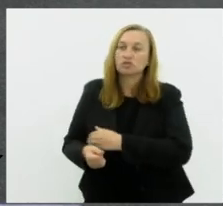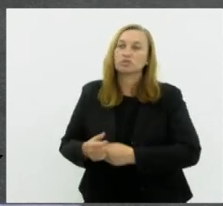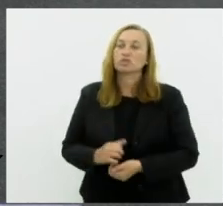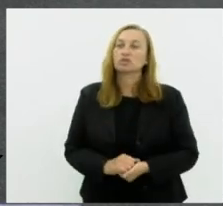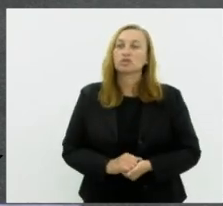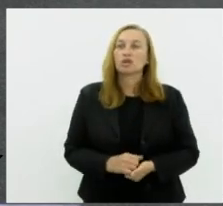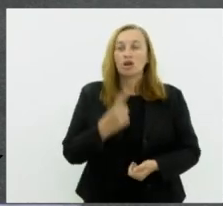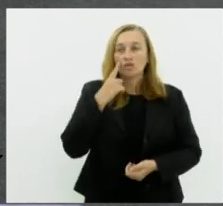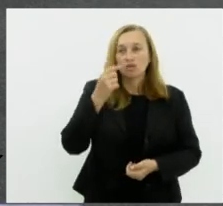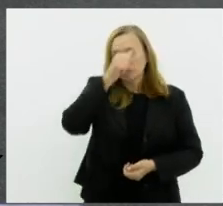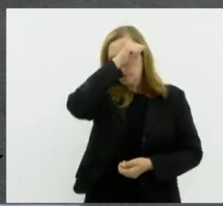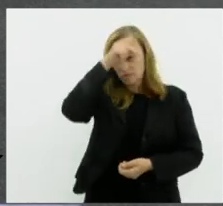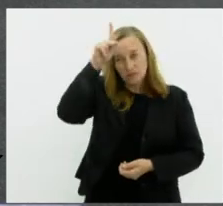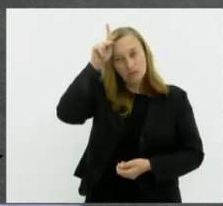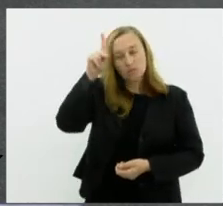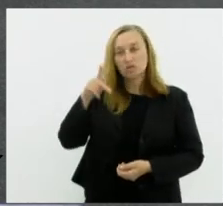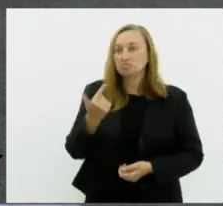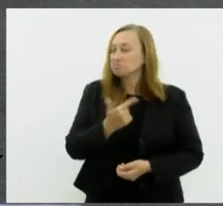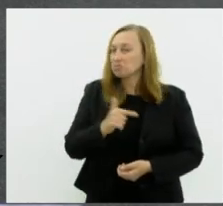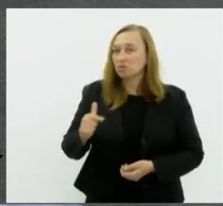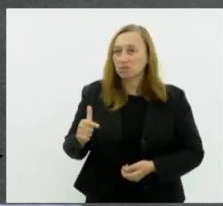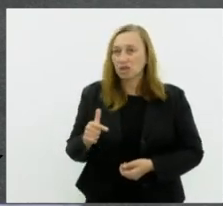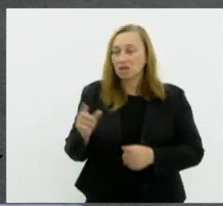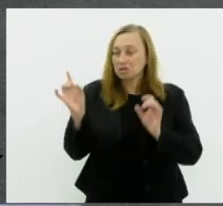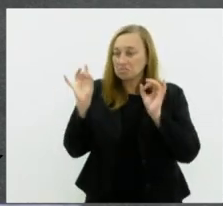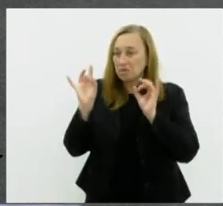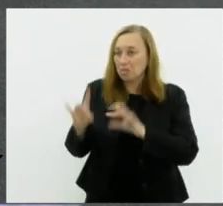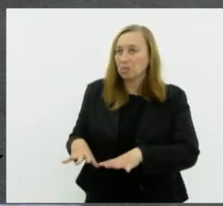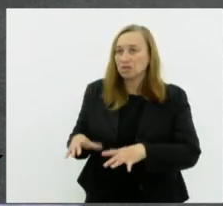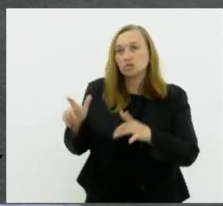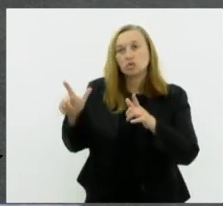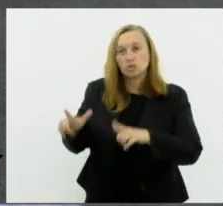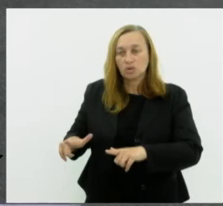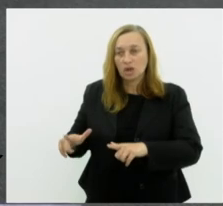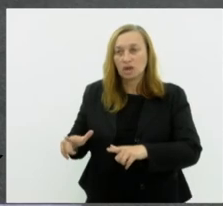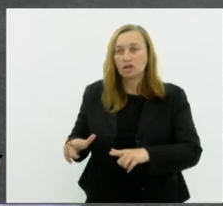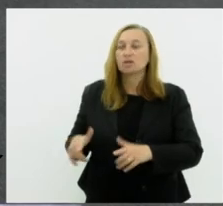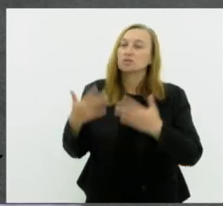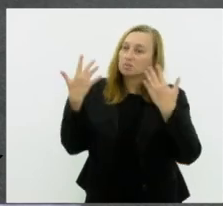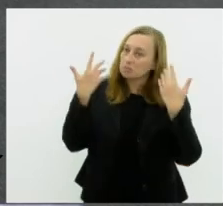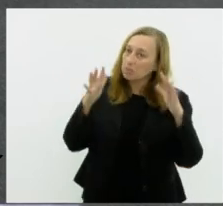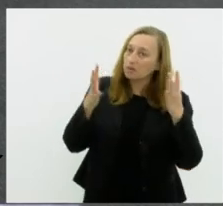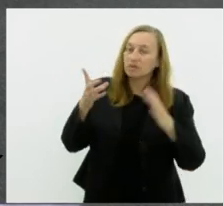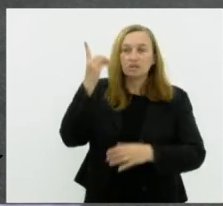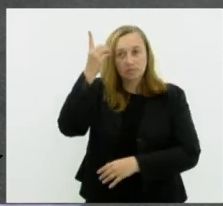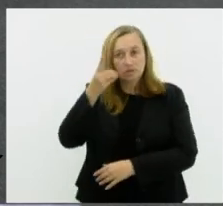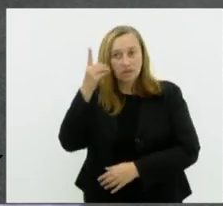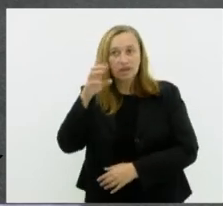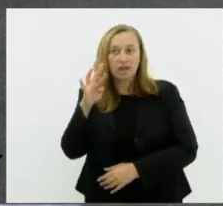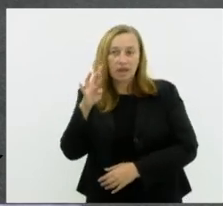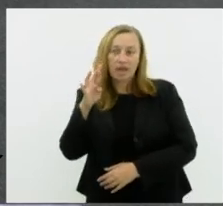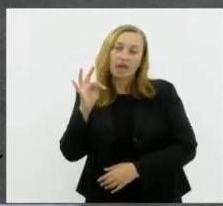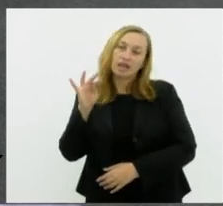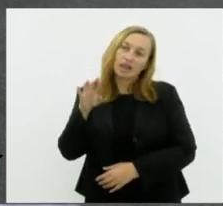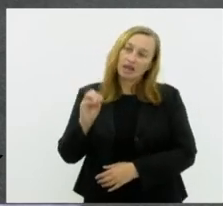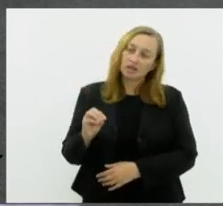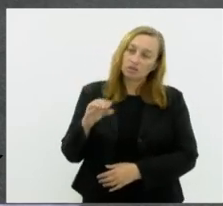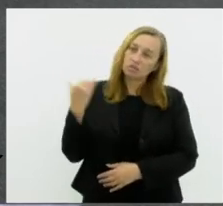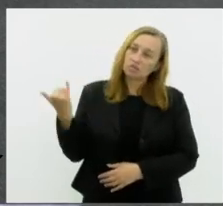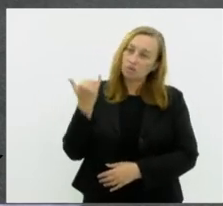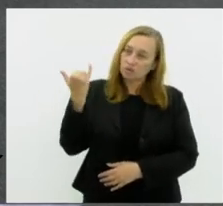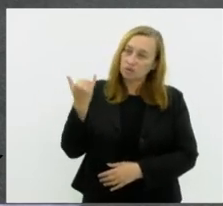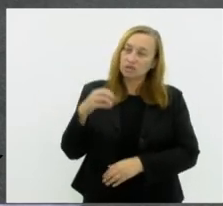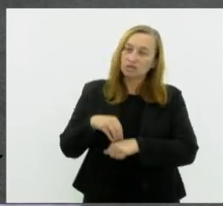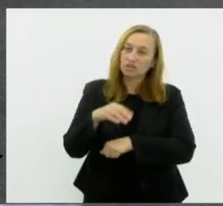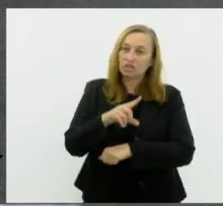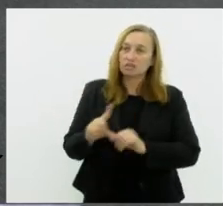visto que a prefeitura local não tem, tem abandonado efetivamente o local, e parabenizar o deputado Renato Machado por essa importante